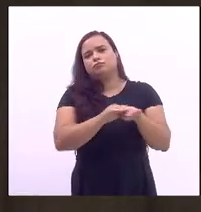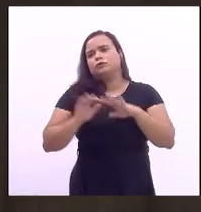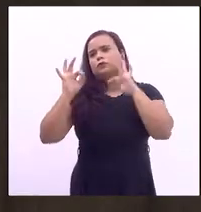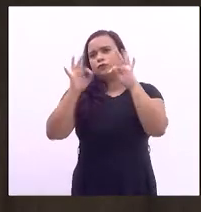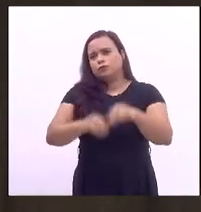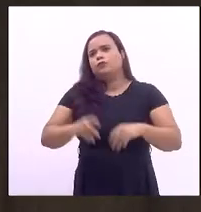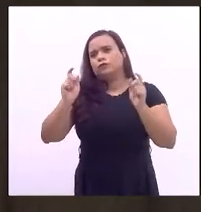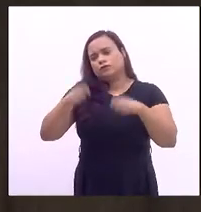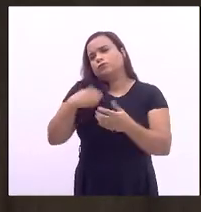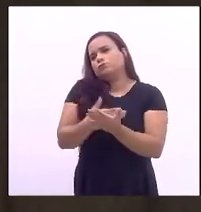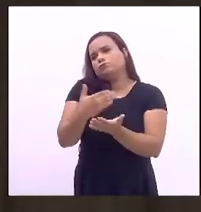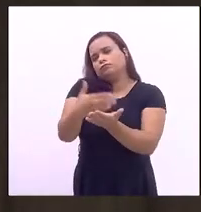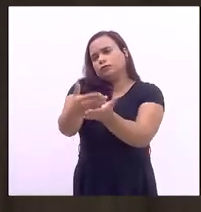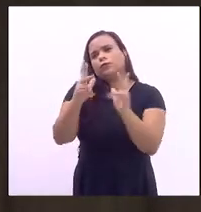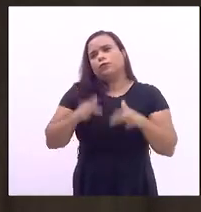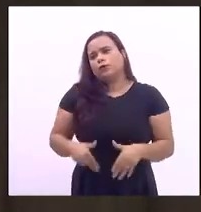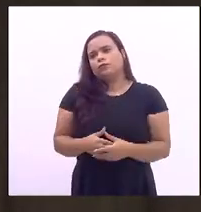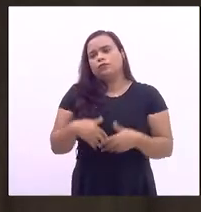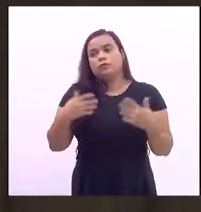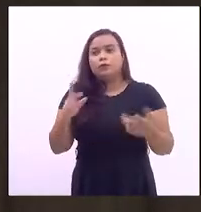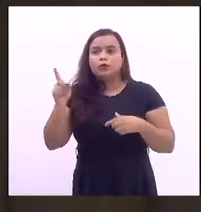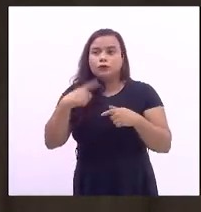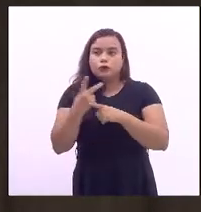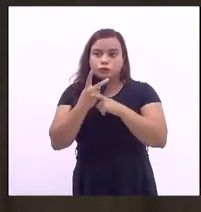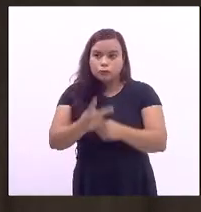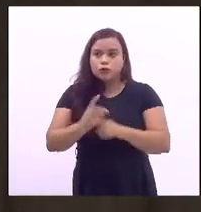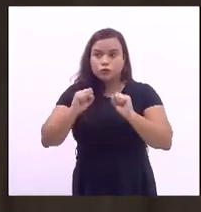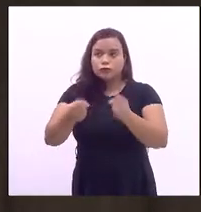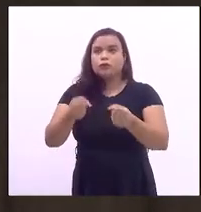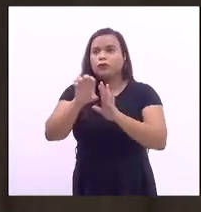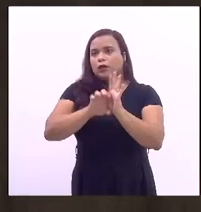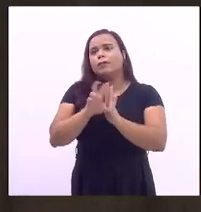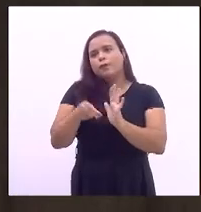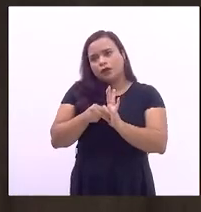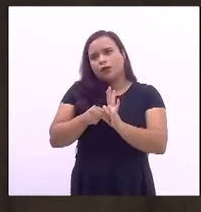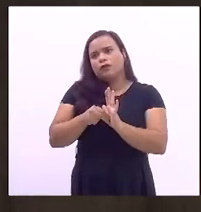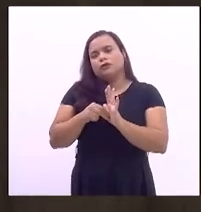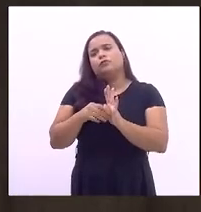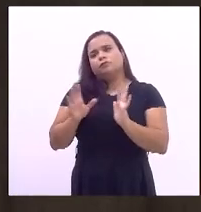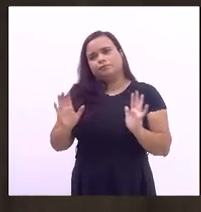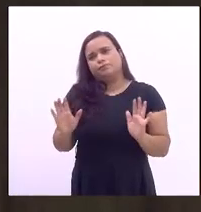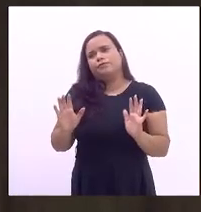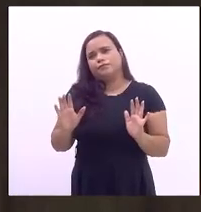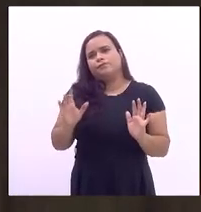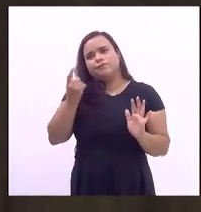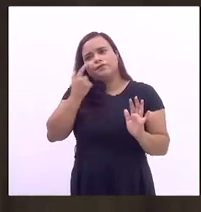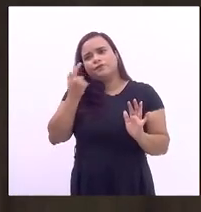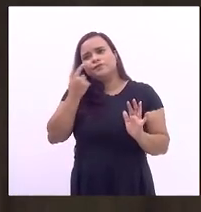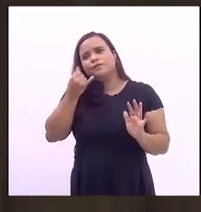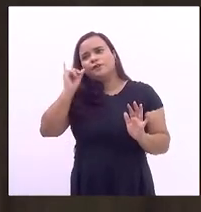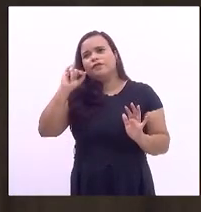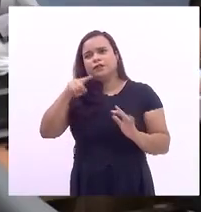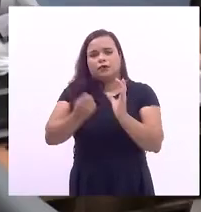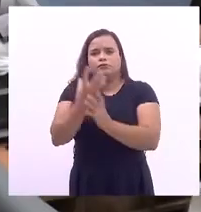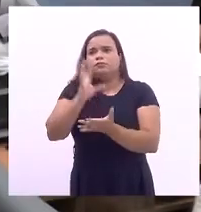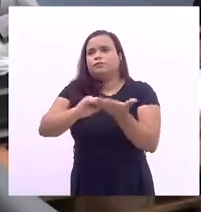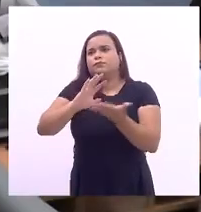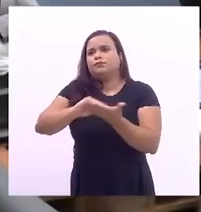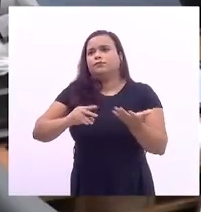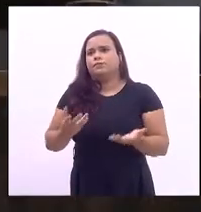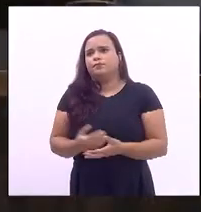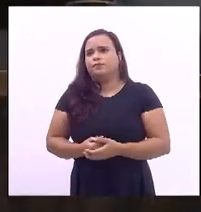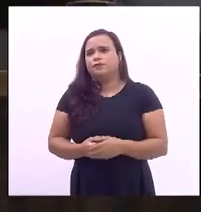ter parcelamento então estamos procurando também mesmo dar para o que eu só não sei os progressivo